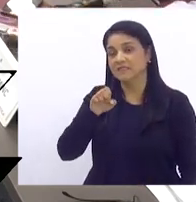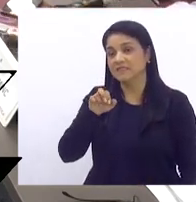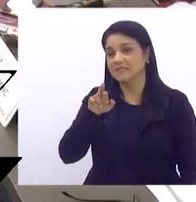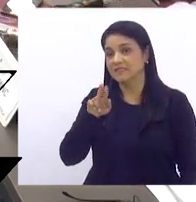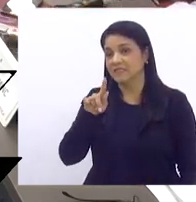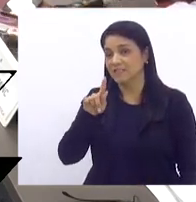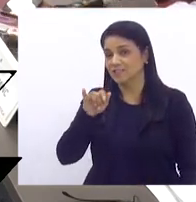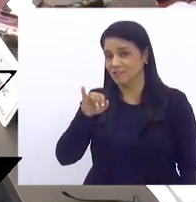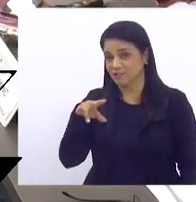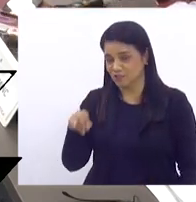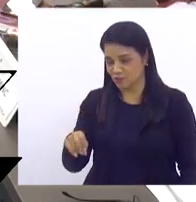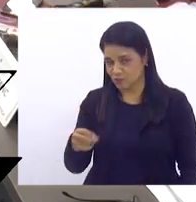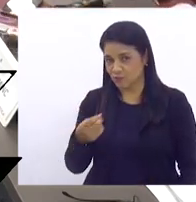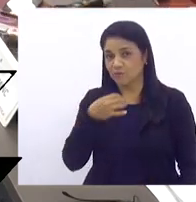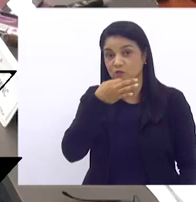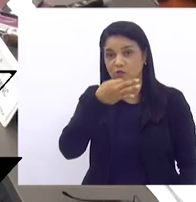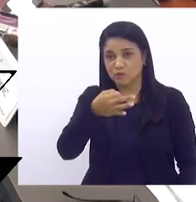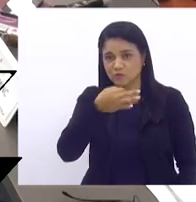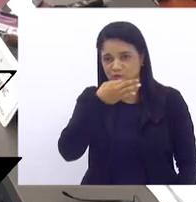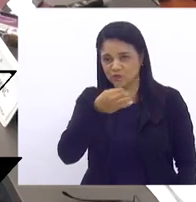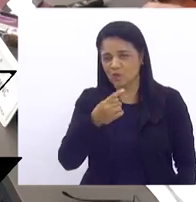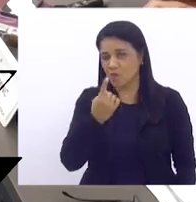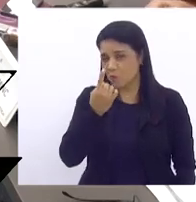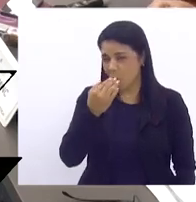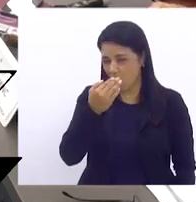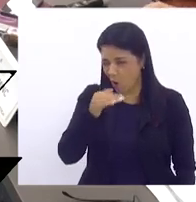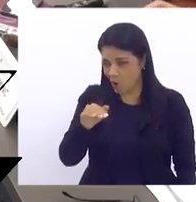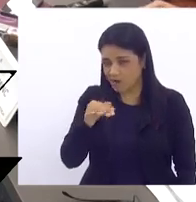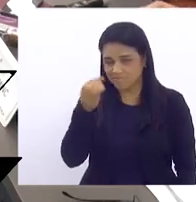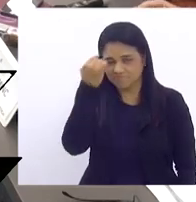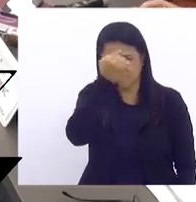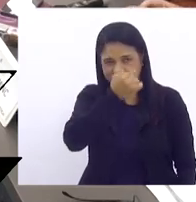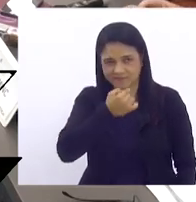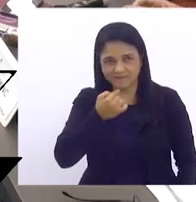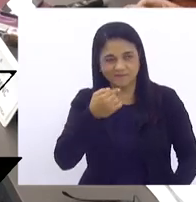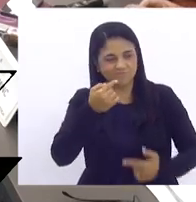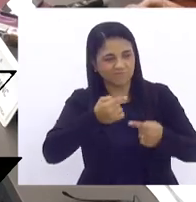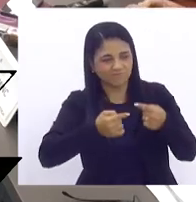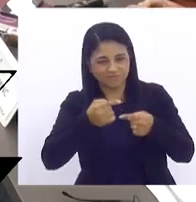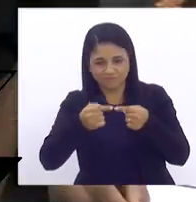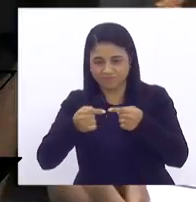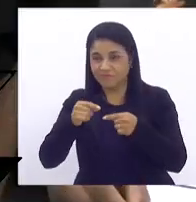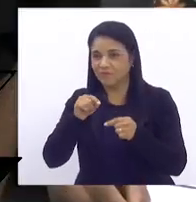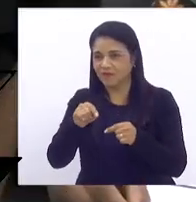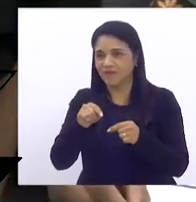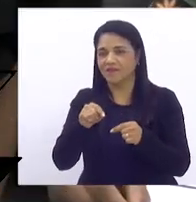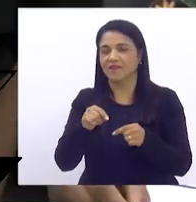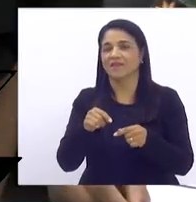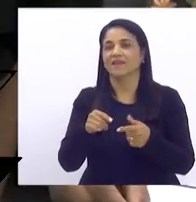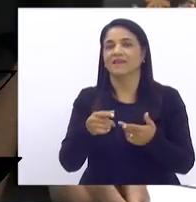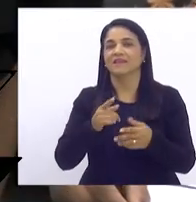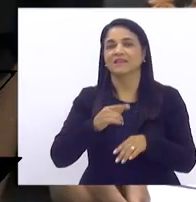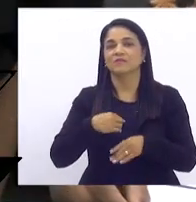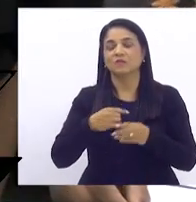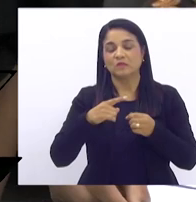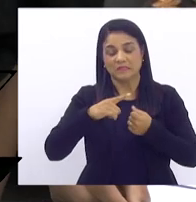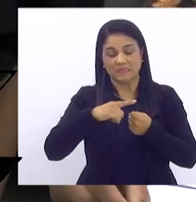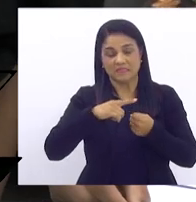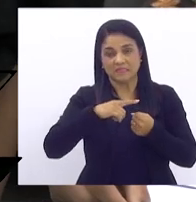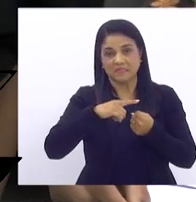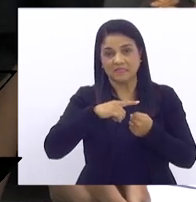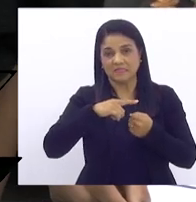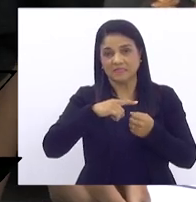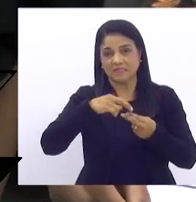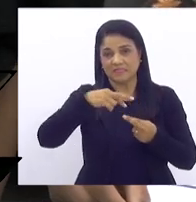essa contradição toda, essa hora e meia de discussão, diz respeito ao inciso 4º do